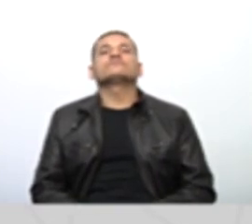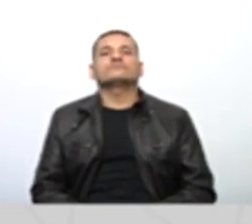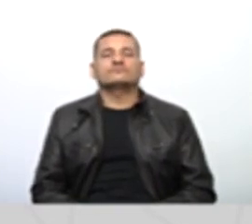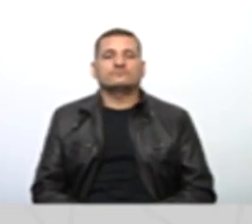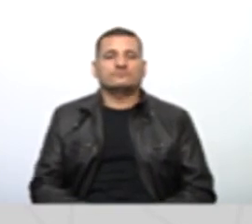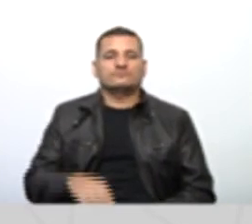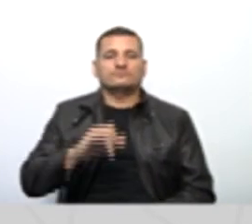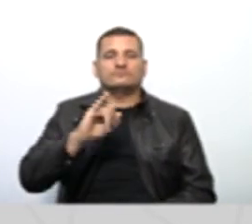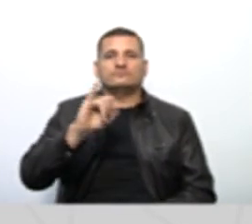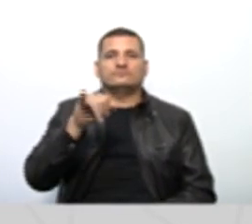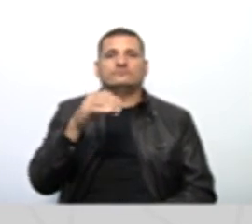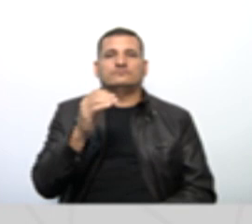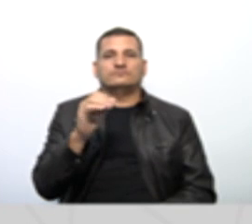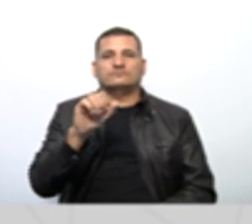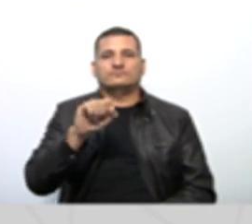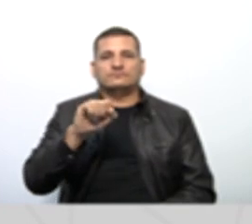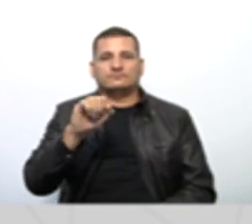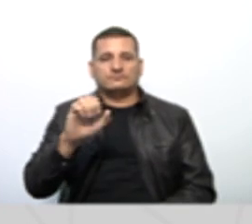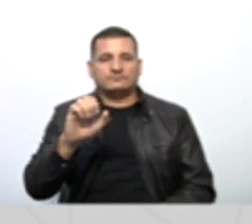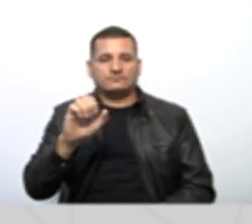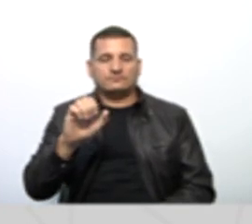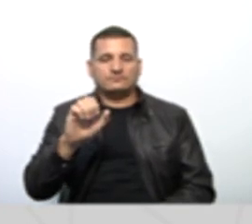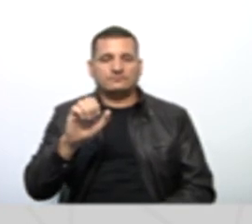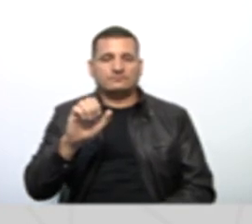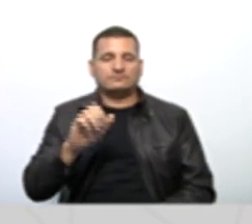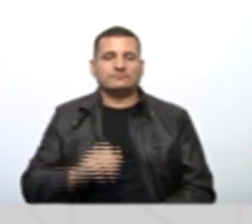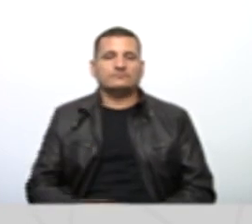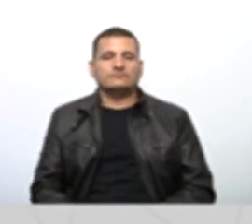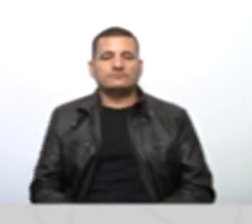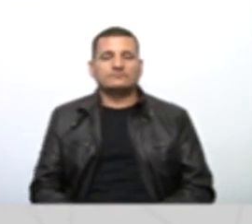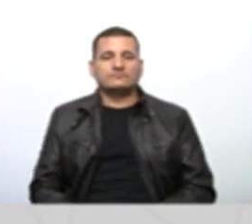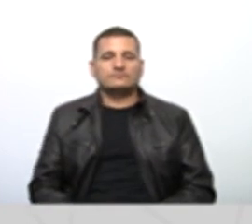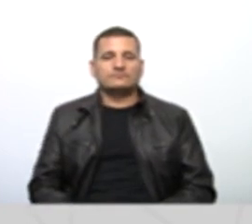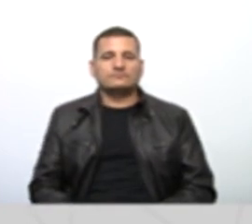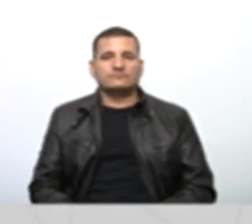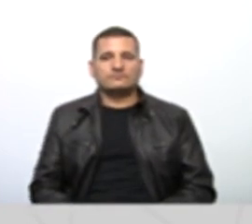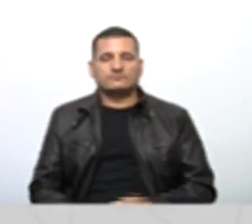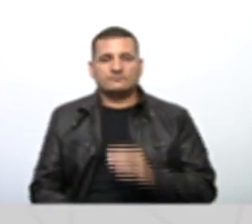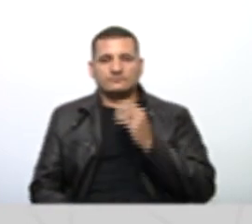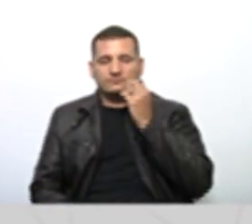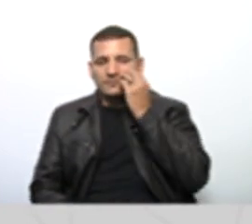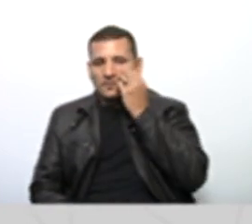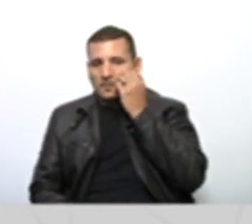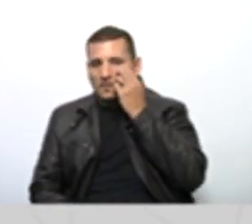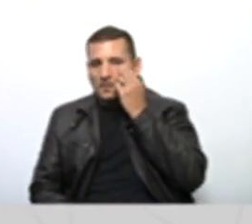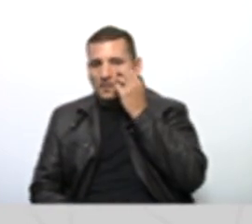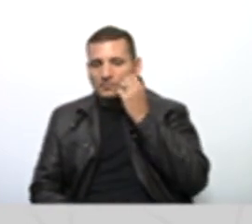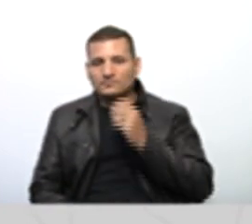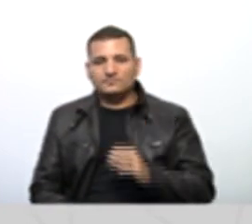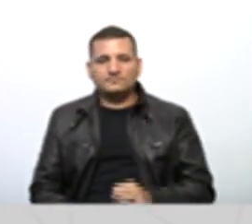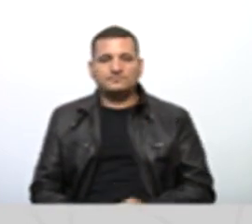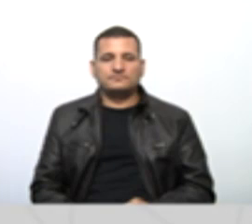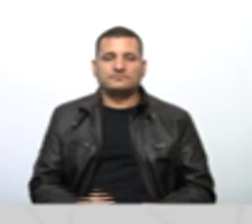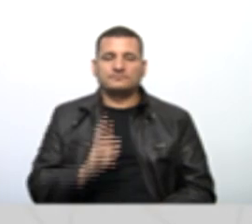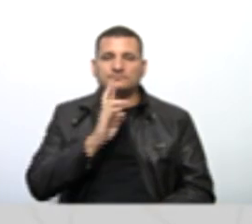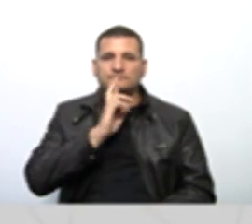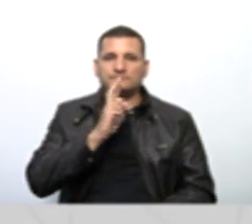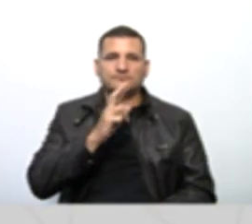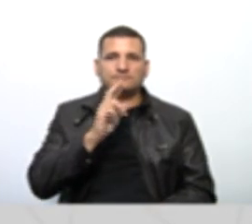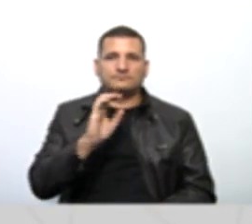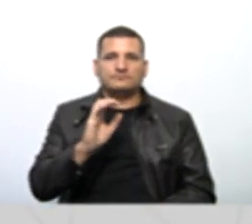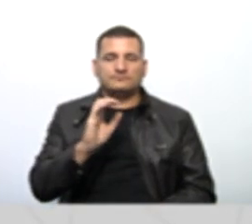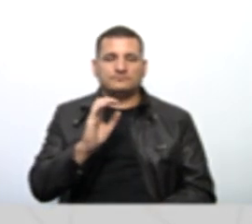wilson que perguntou pra gente né sobre a questão do cachê e o kart 64 56 também diz que a letra c